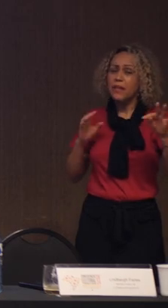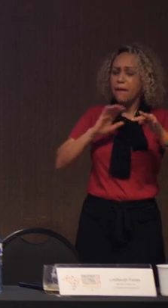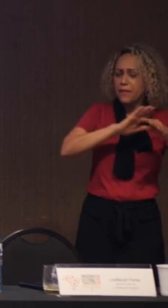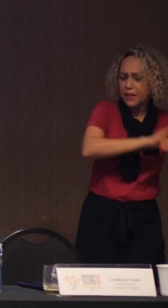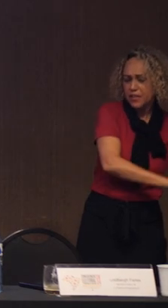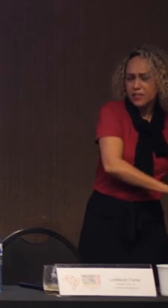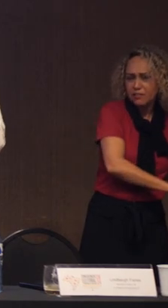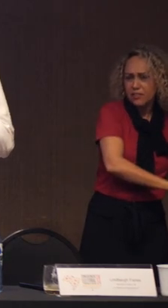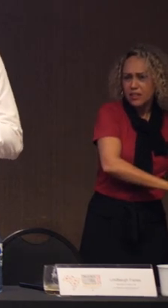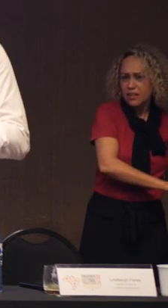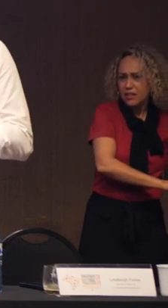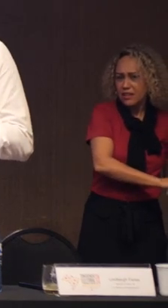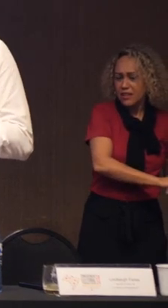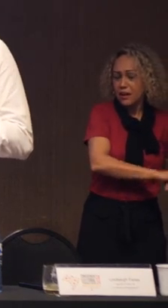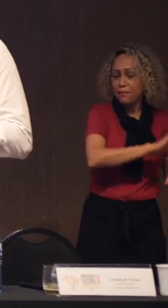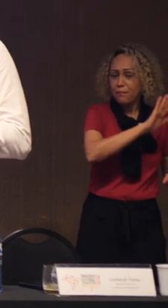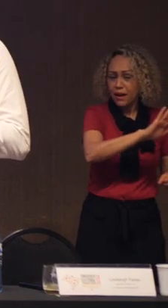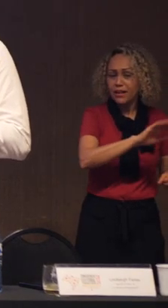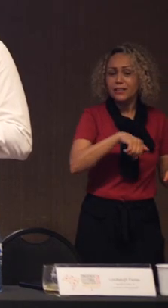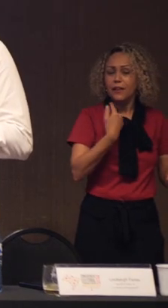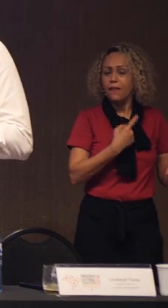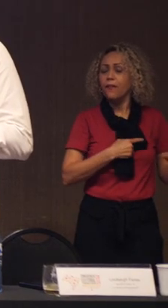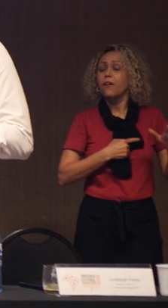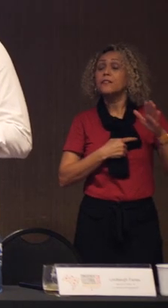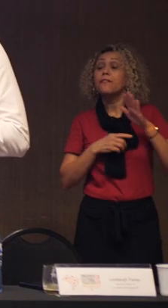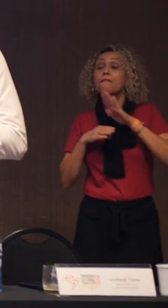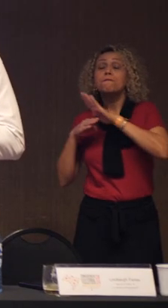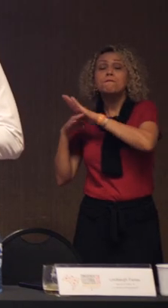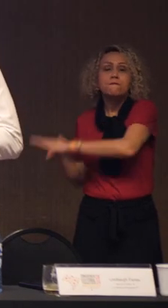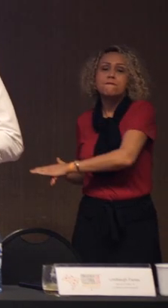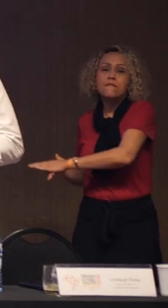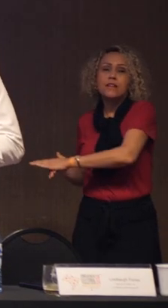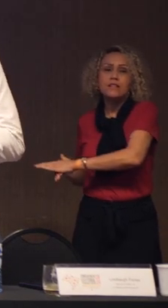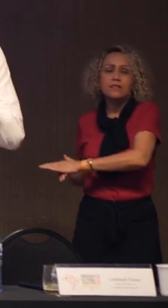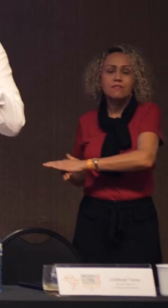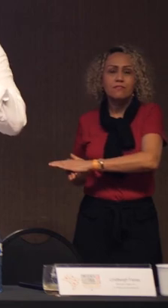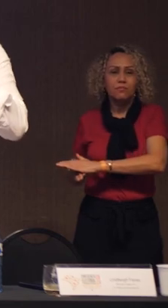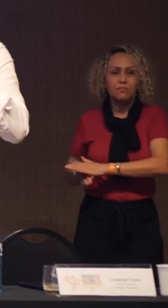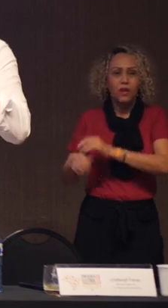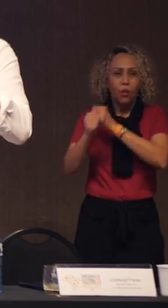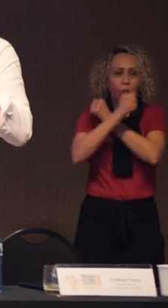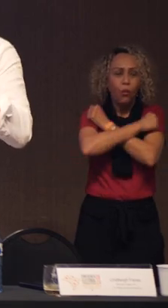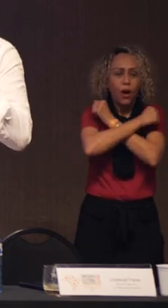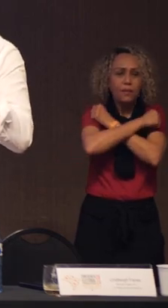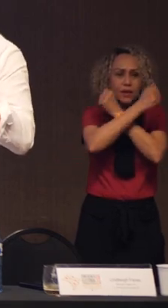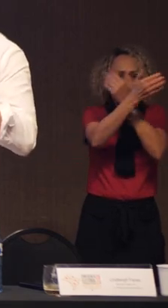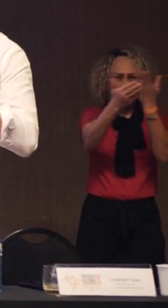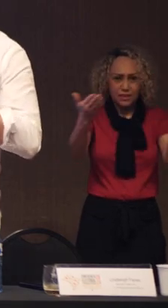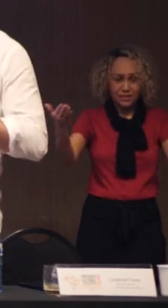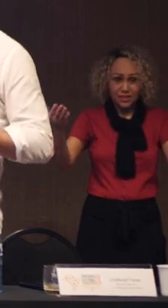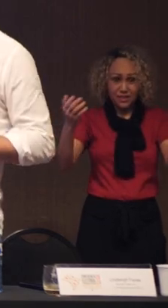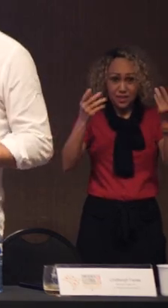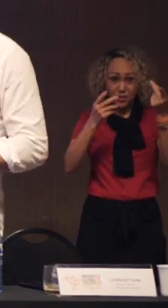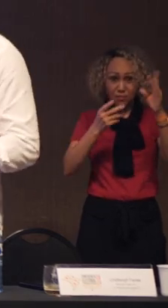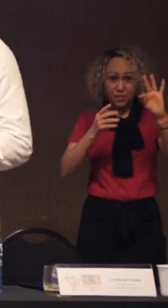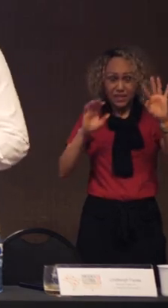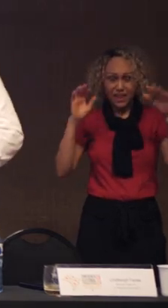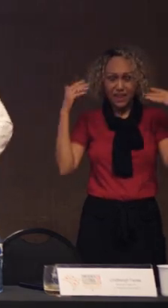vivo, porque é um instrumento para esse povo trabalhador. Um abraço, companheiros. Viva o Partido dos Trabalhadores.